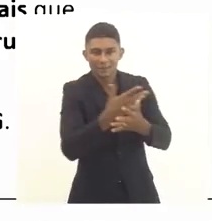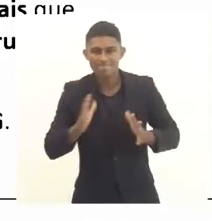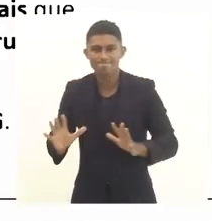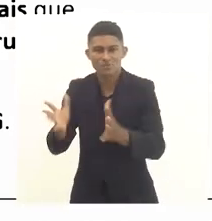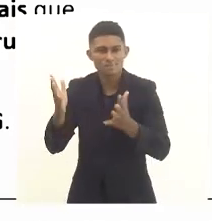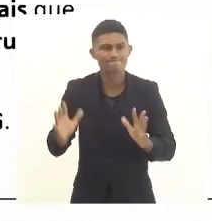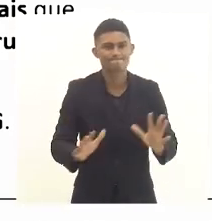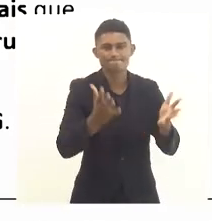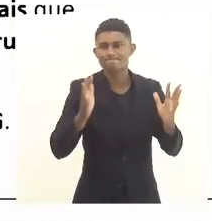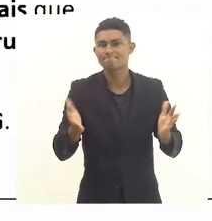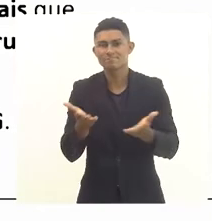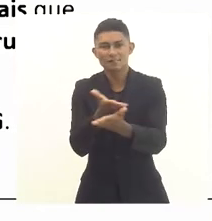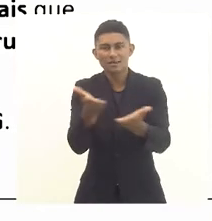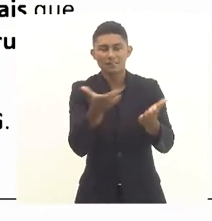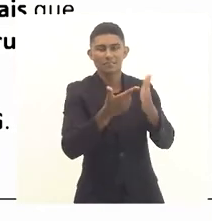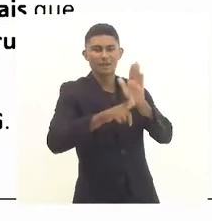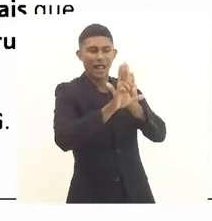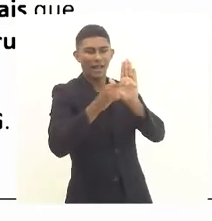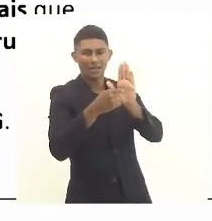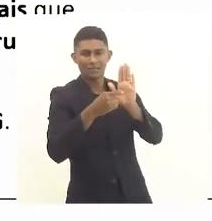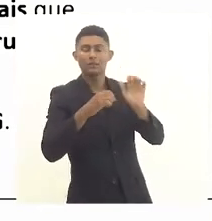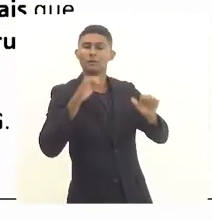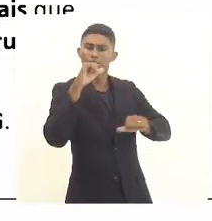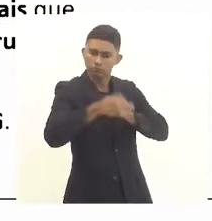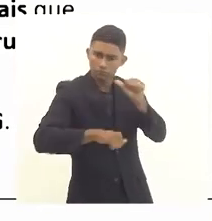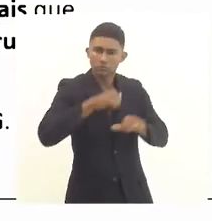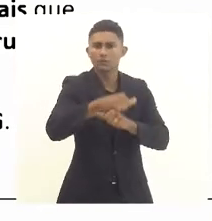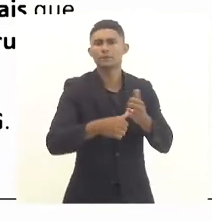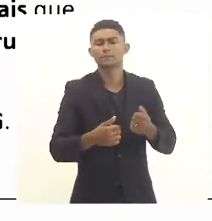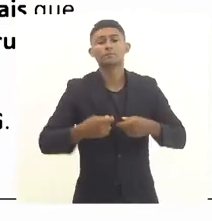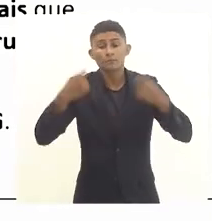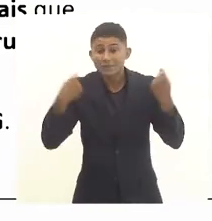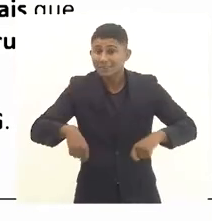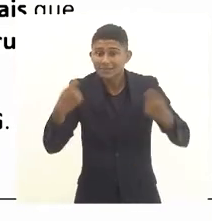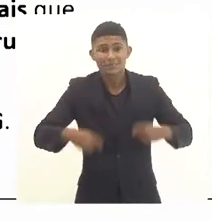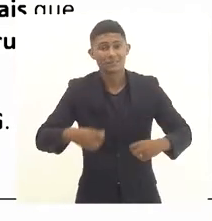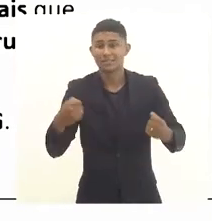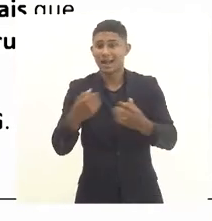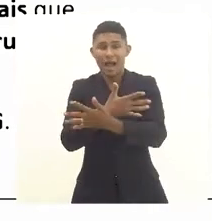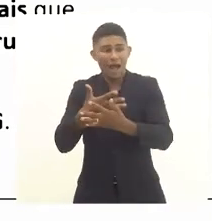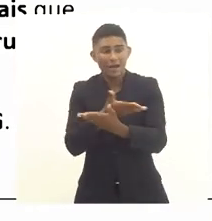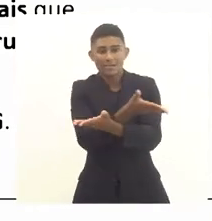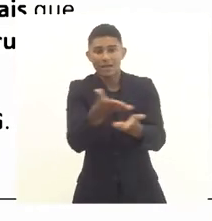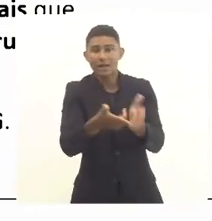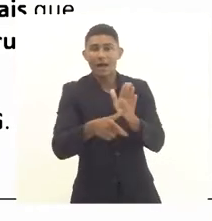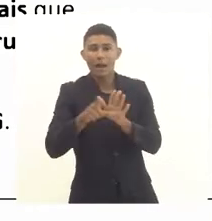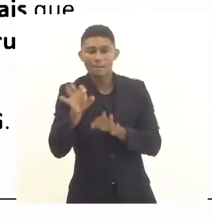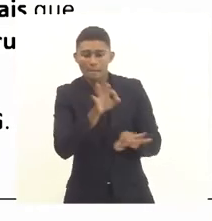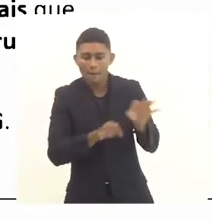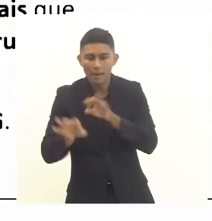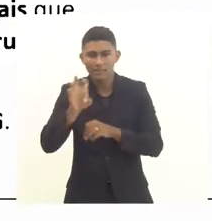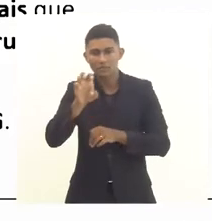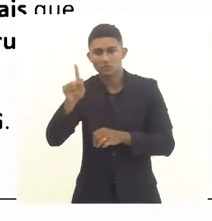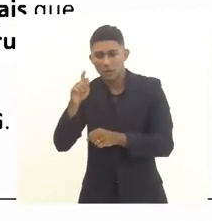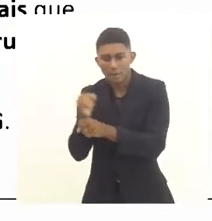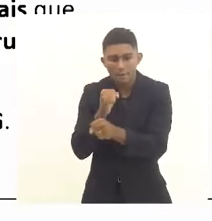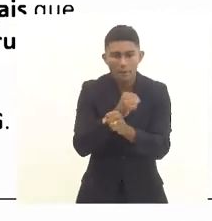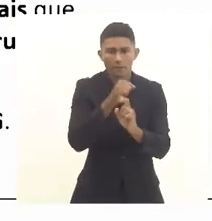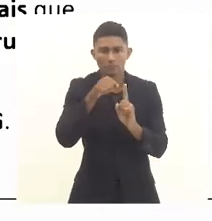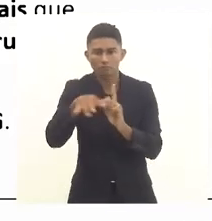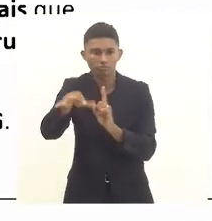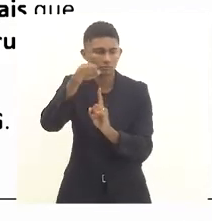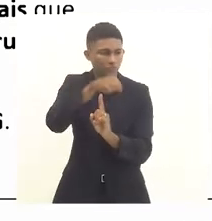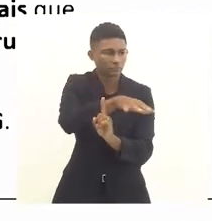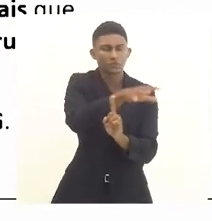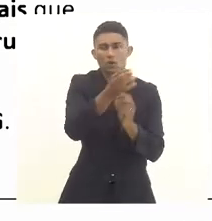exatamente atualizar sua legislação de antenas. O município tem que se preparar para o 5G, e a primeira forma de se preparar é olhar para dentro